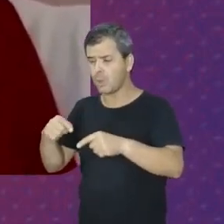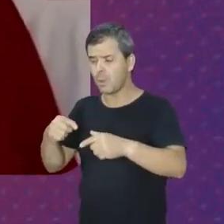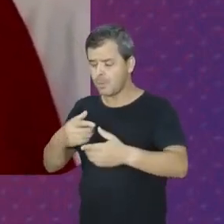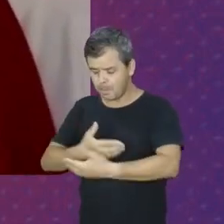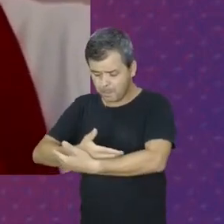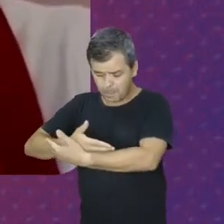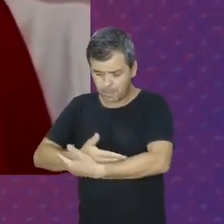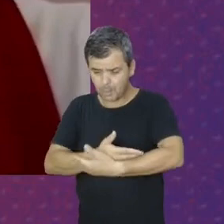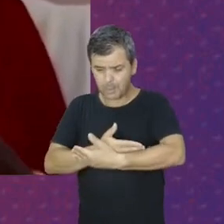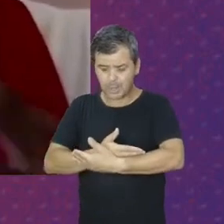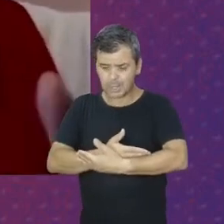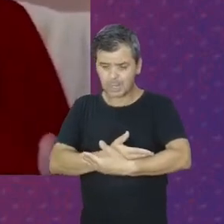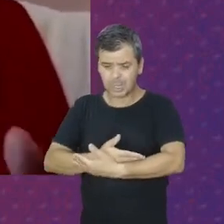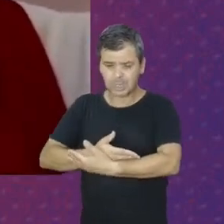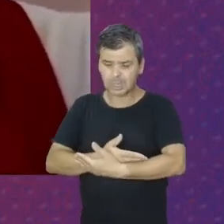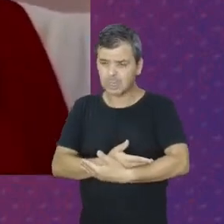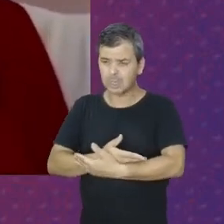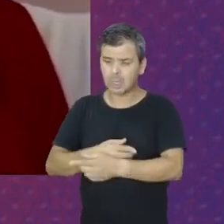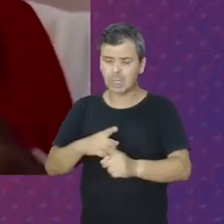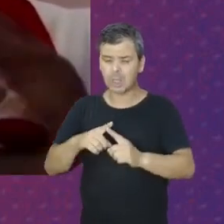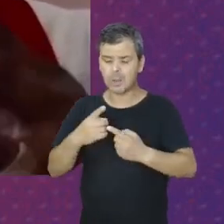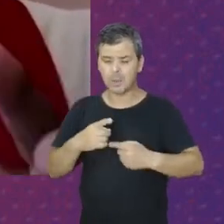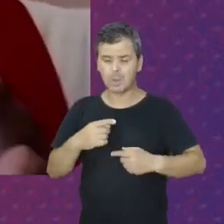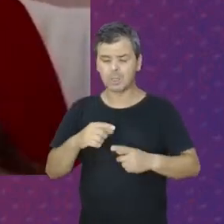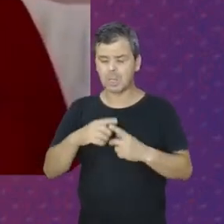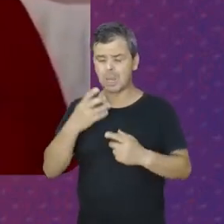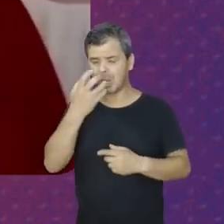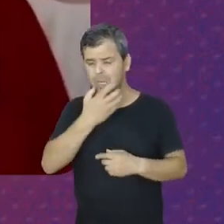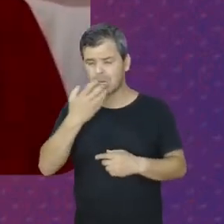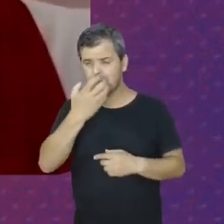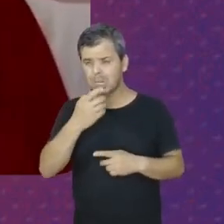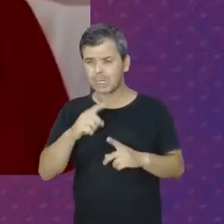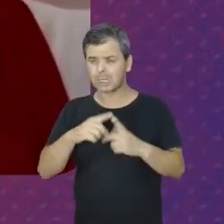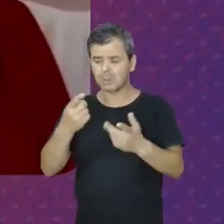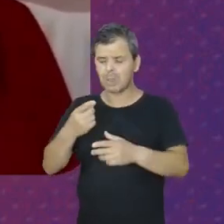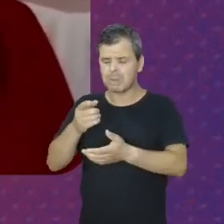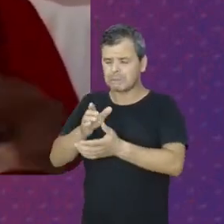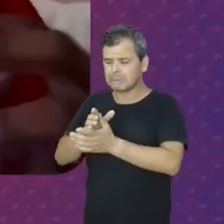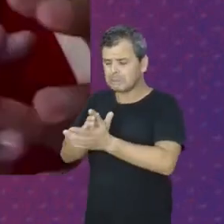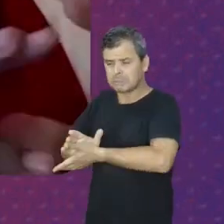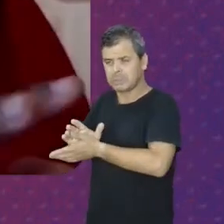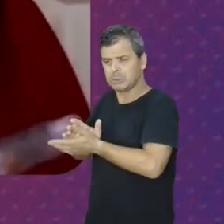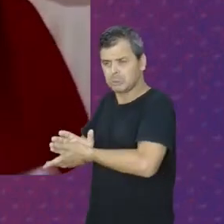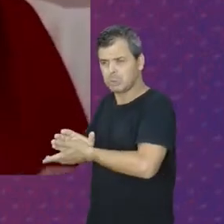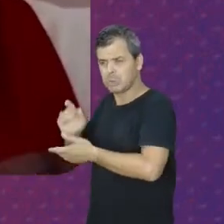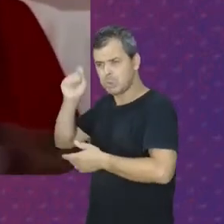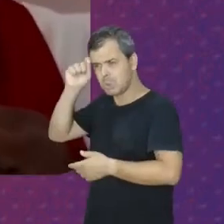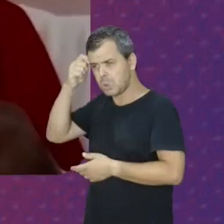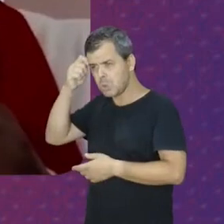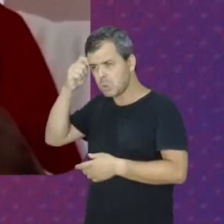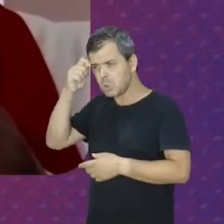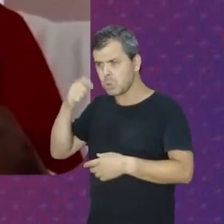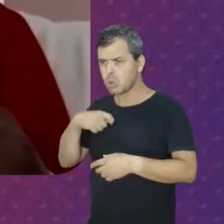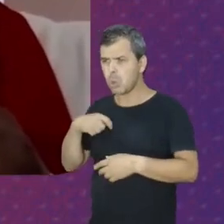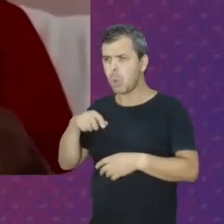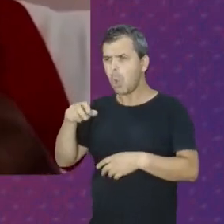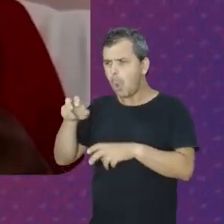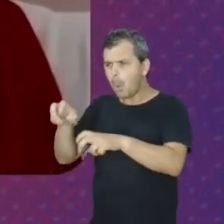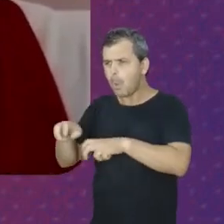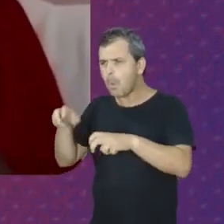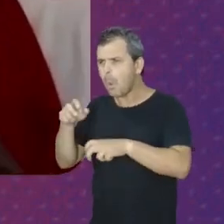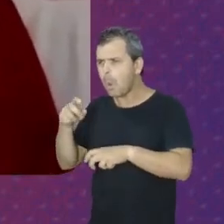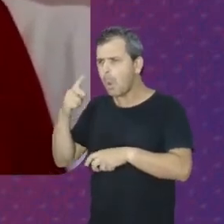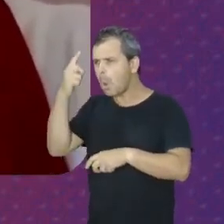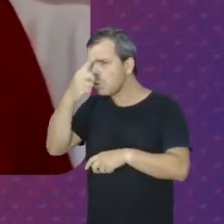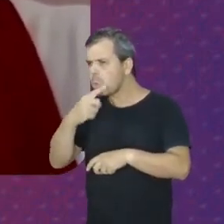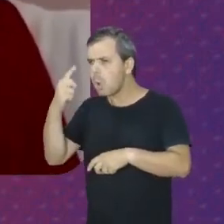e cantam músicas absolutamente que têm um teor racista, quando eles dizem que o boi da cara preta